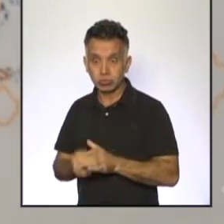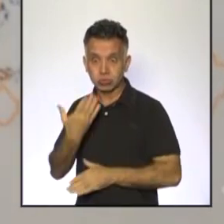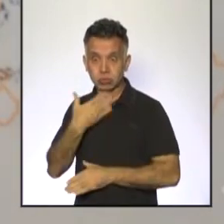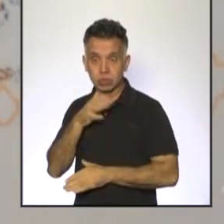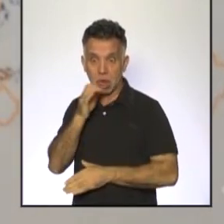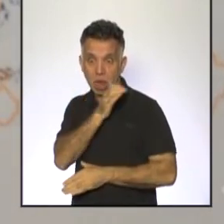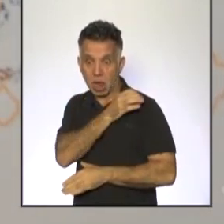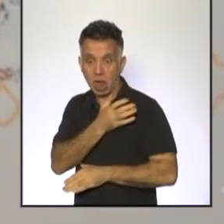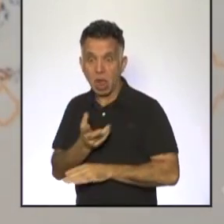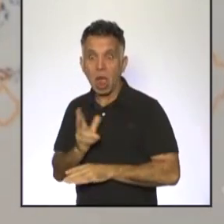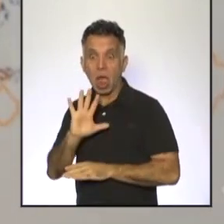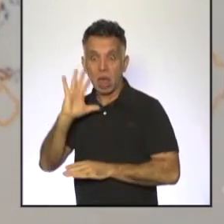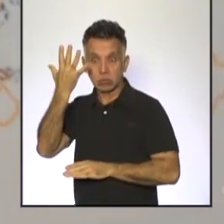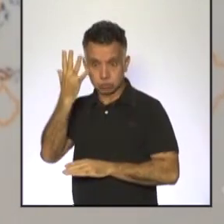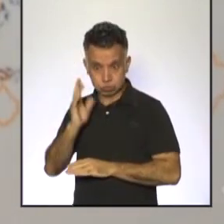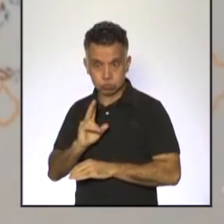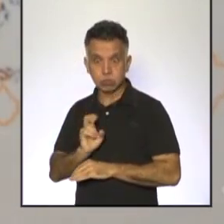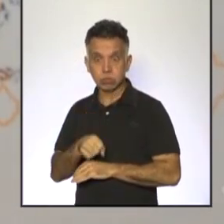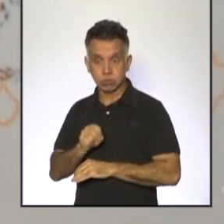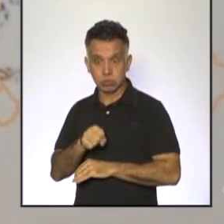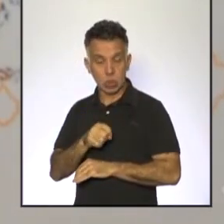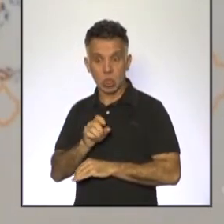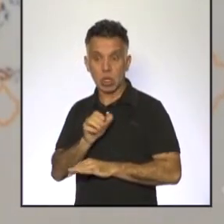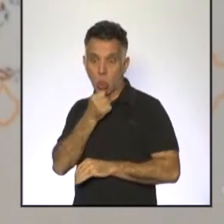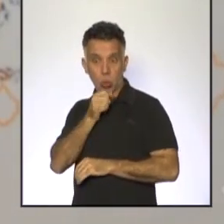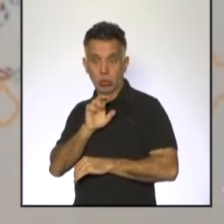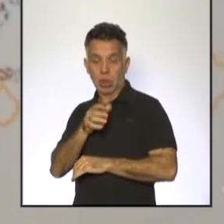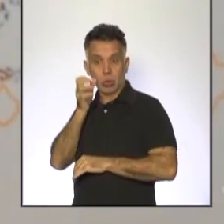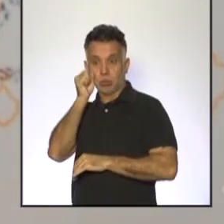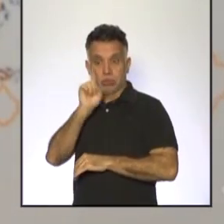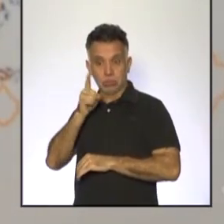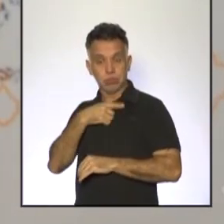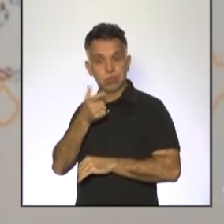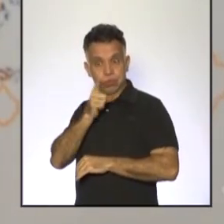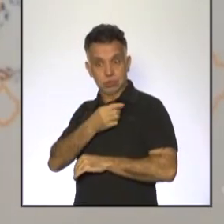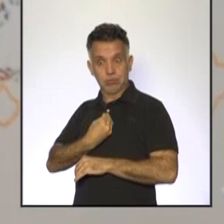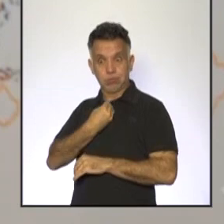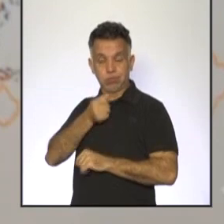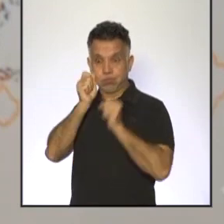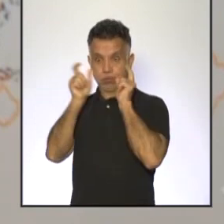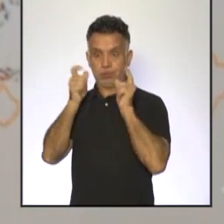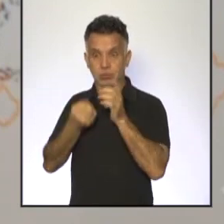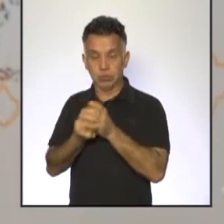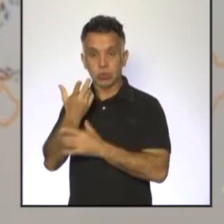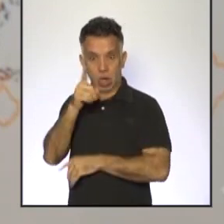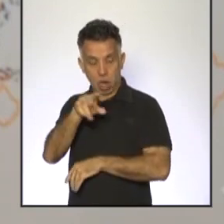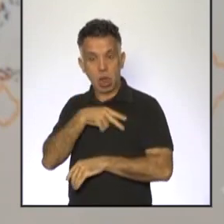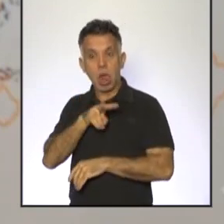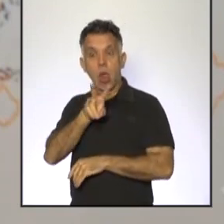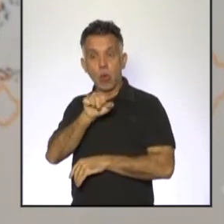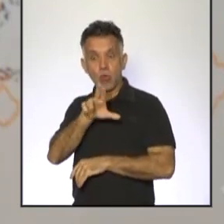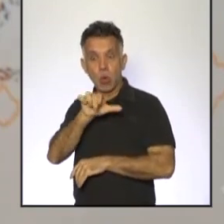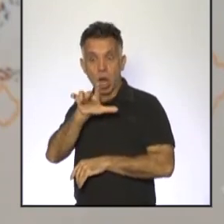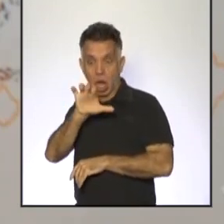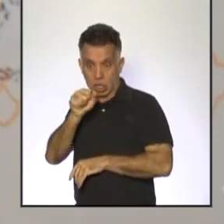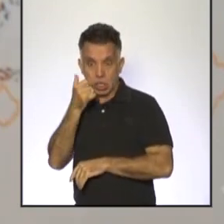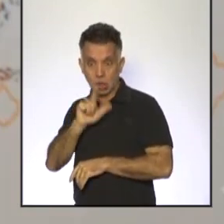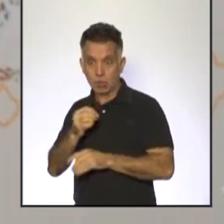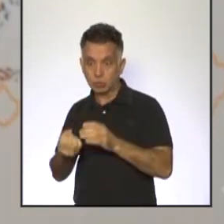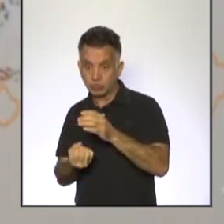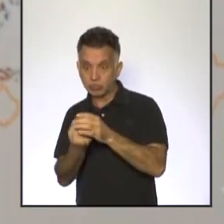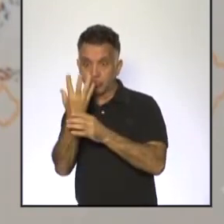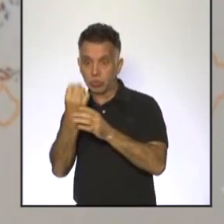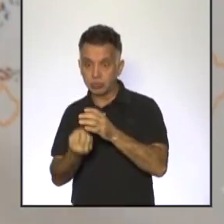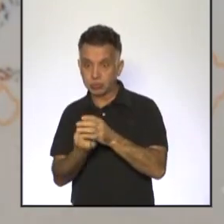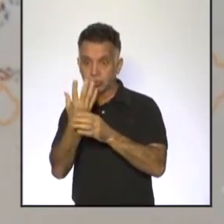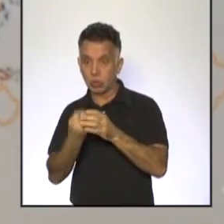isso significa que, em relação ao vulcanismo, o vulcanismo também pode formar montanha. Sacou? Nós temos lá no canal do YouTube